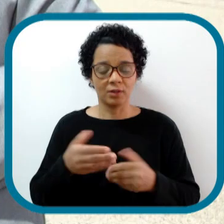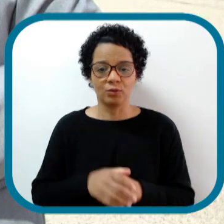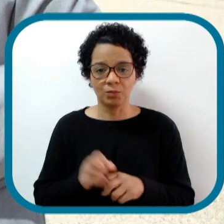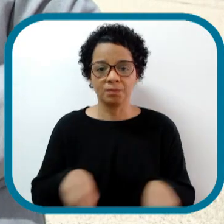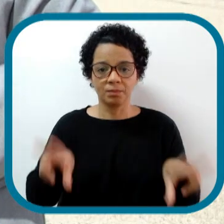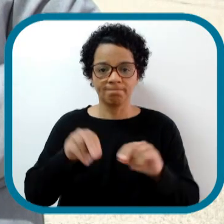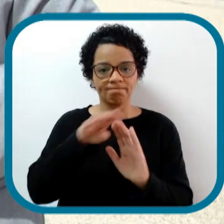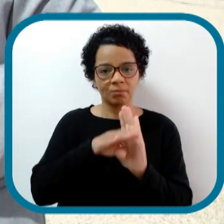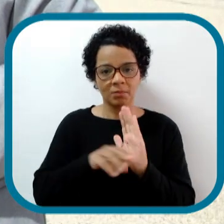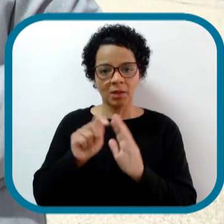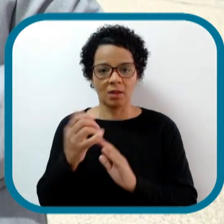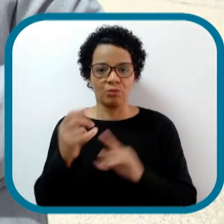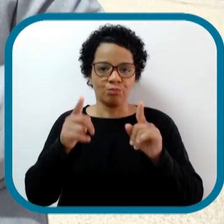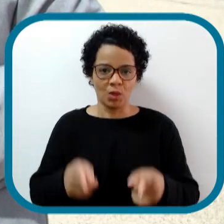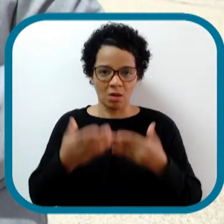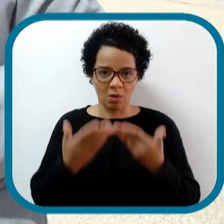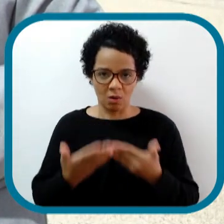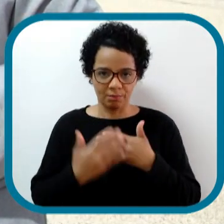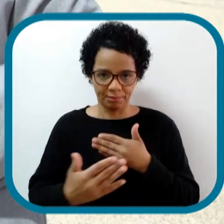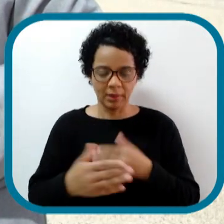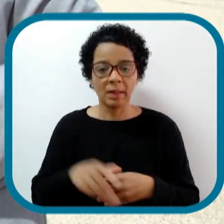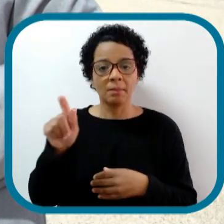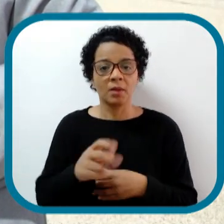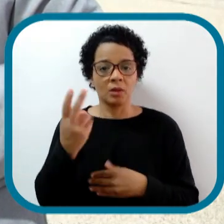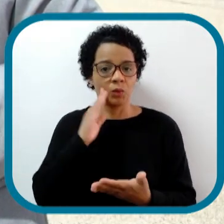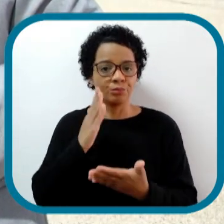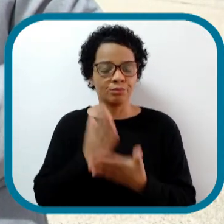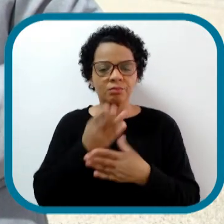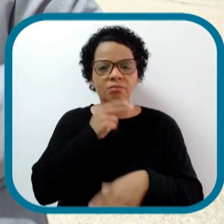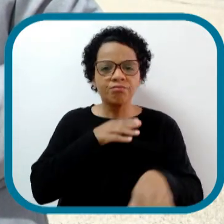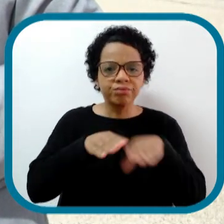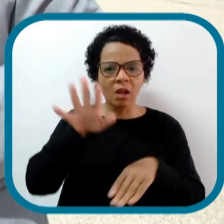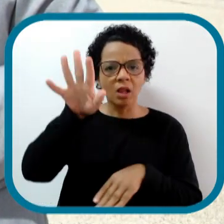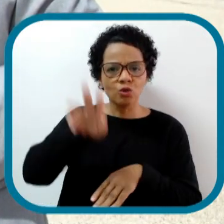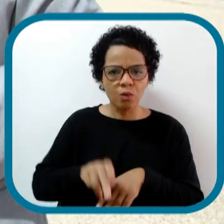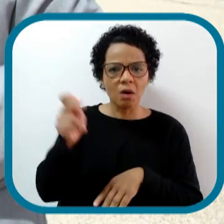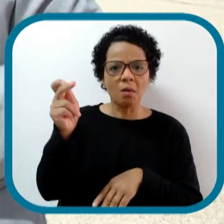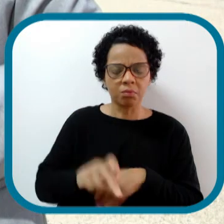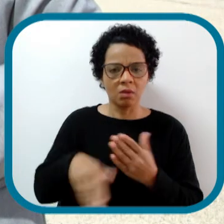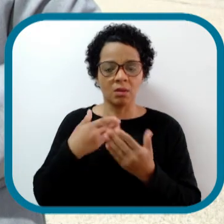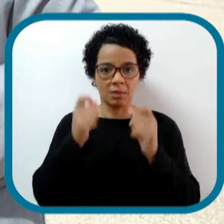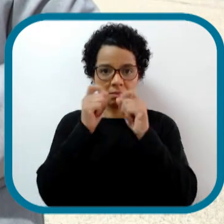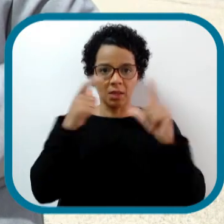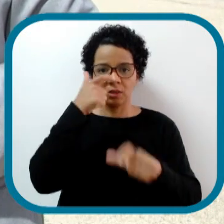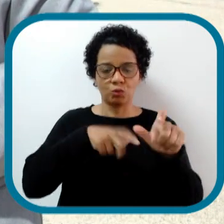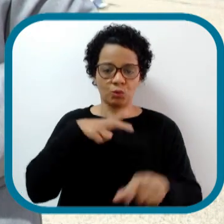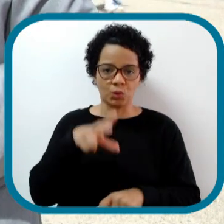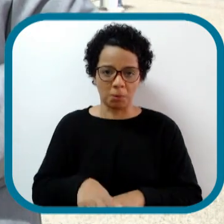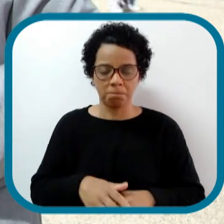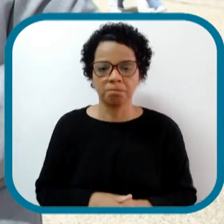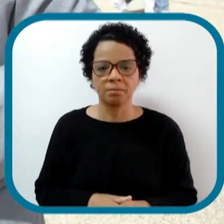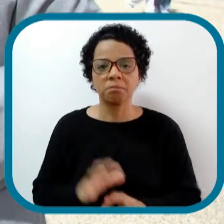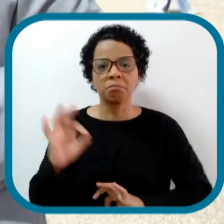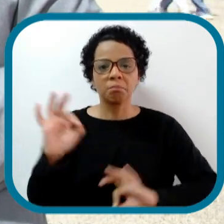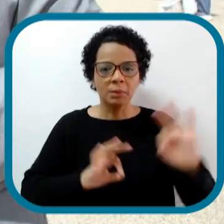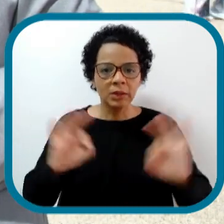Bem-vindos! Começa agora um novo episódio do E2. Nos últimos meses, 2 abalos sísmicos na zona da Grande Lisboa despertaram a atenção dos